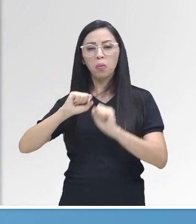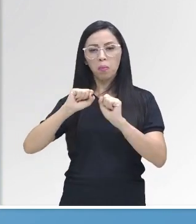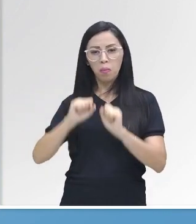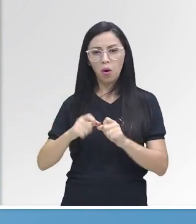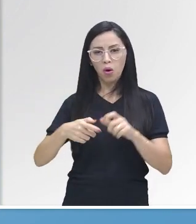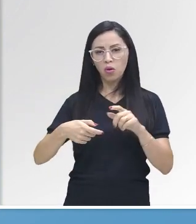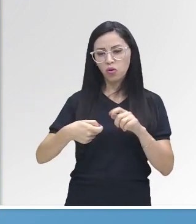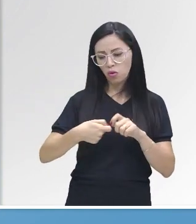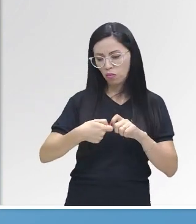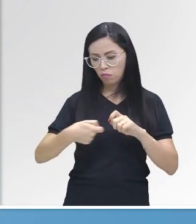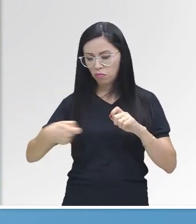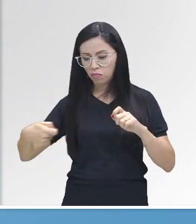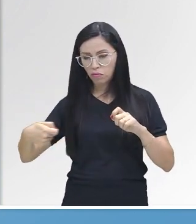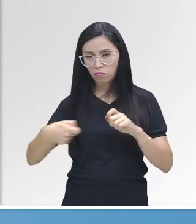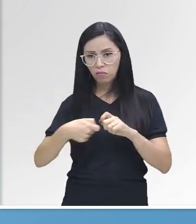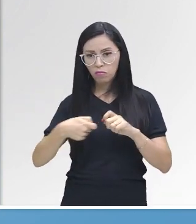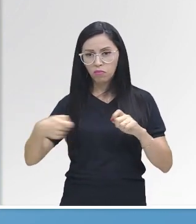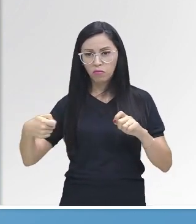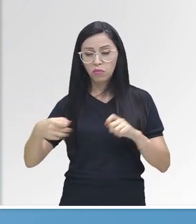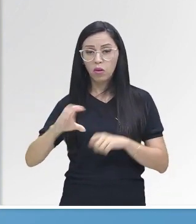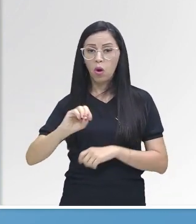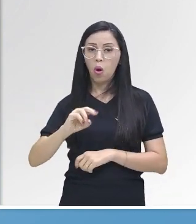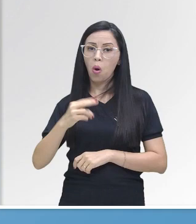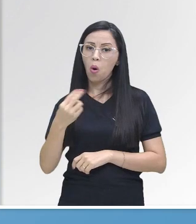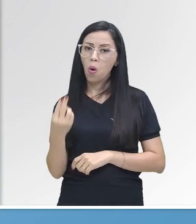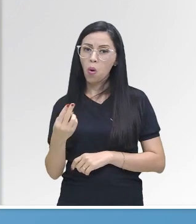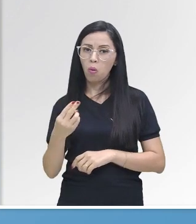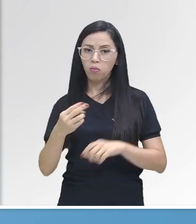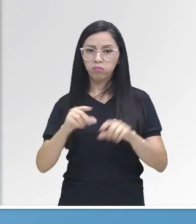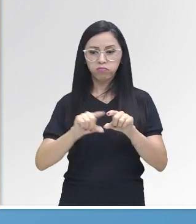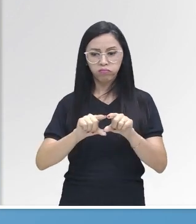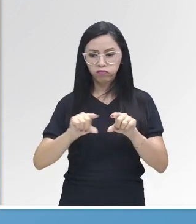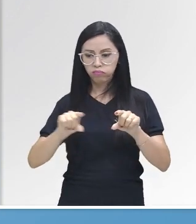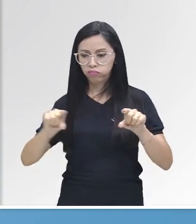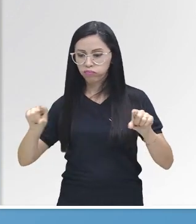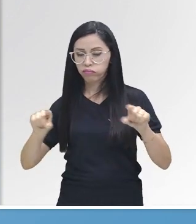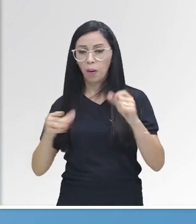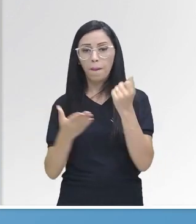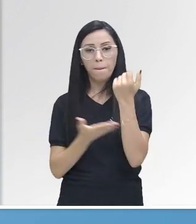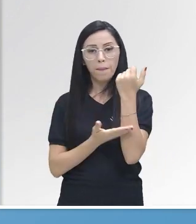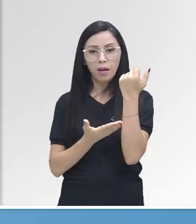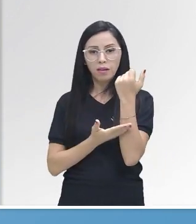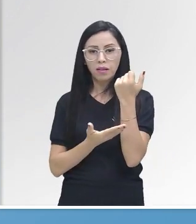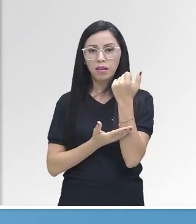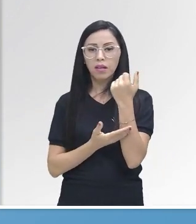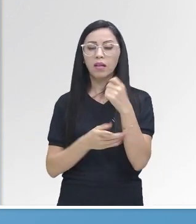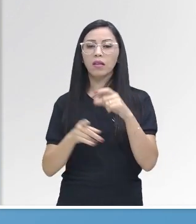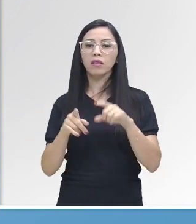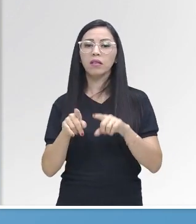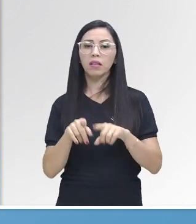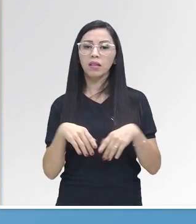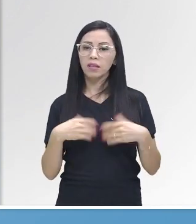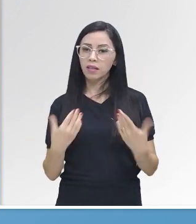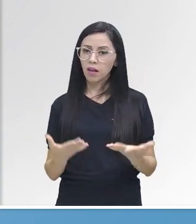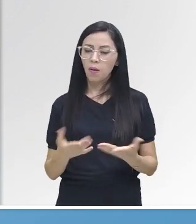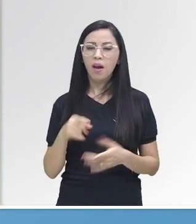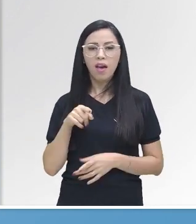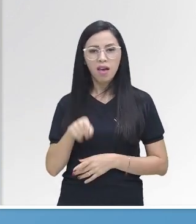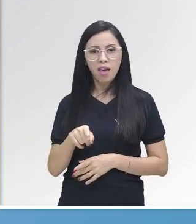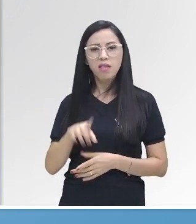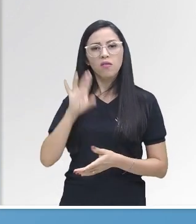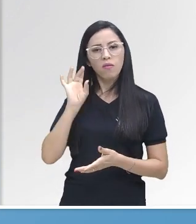trena, pode ser o metro de madeira, que mede diferentes objetos. Esses são,